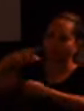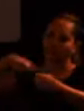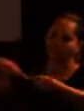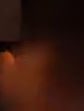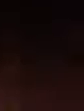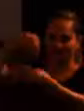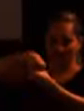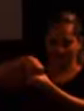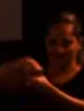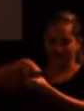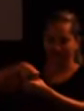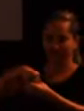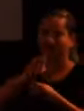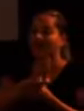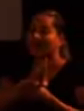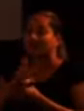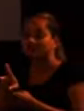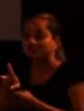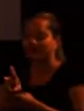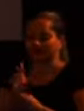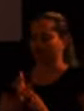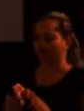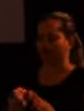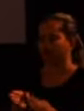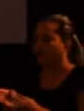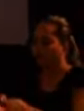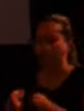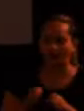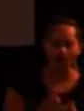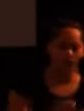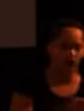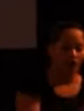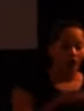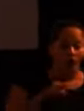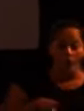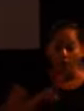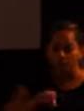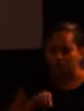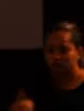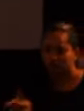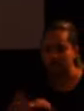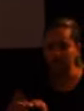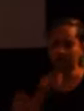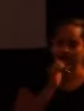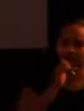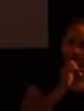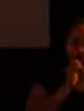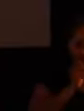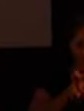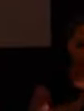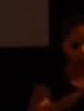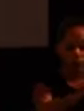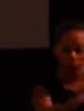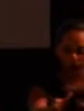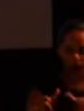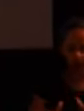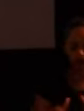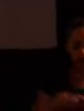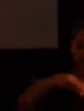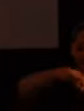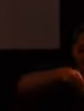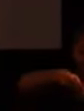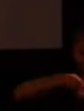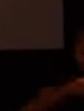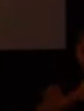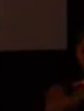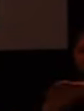no território as diferentes zonas de usos e áreas especiais. O zoneamento, as zonas de uso, é a unidade territorial